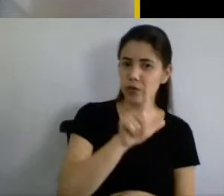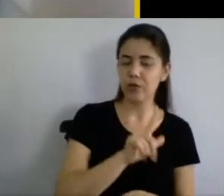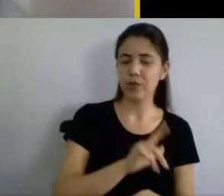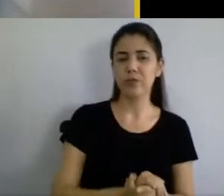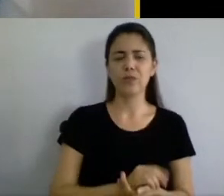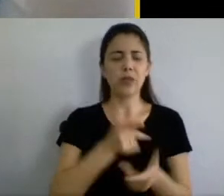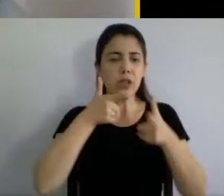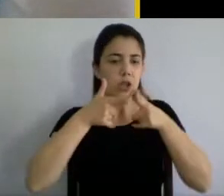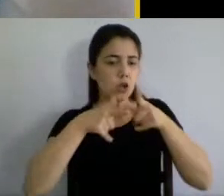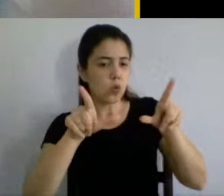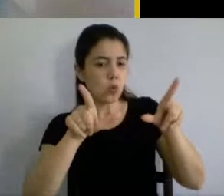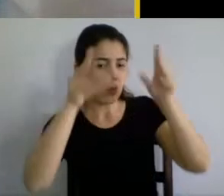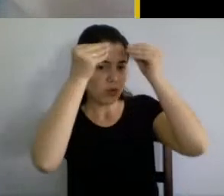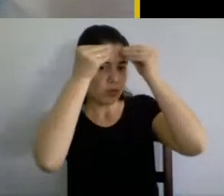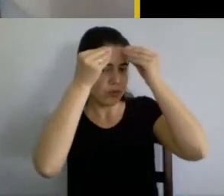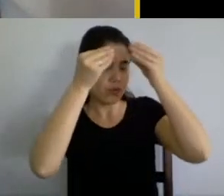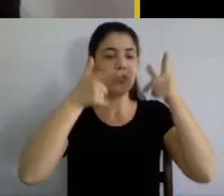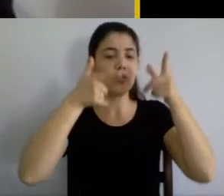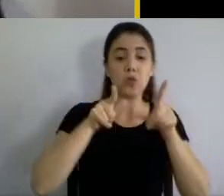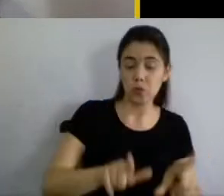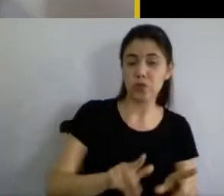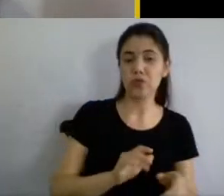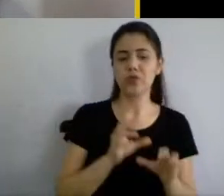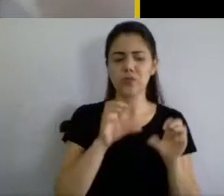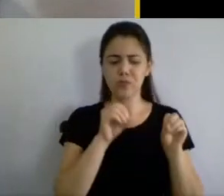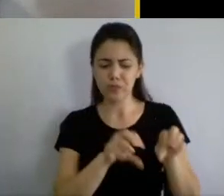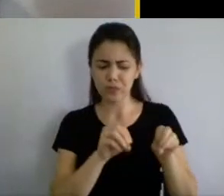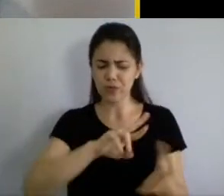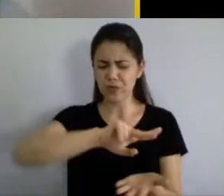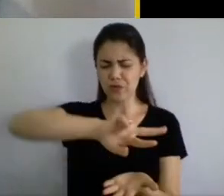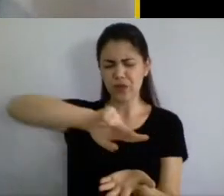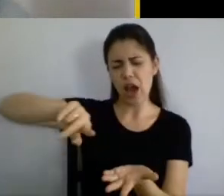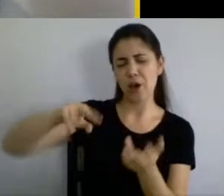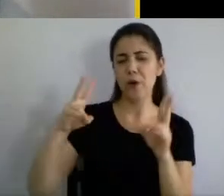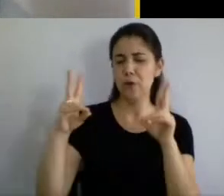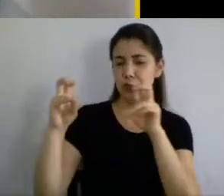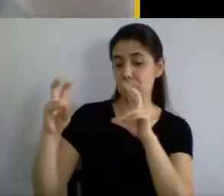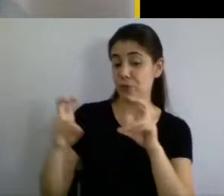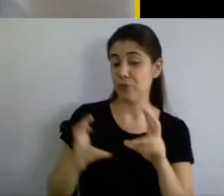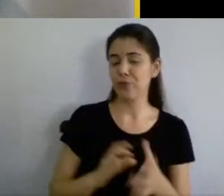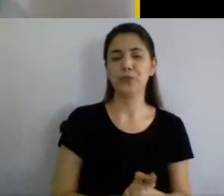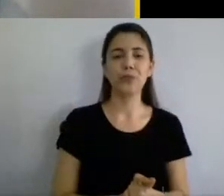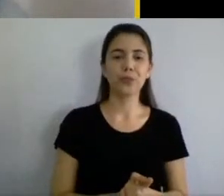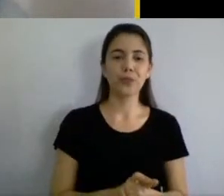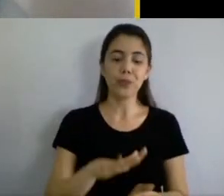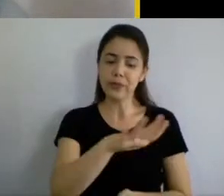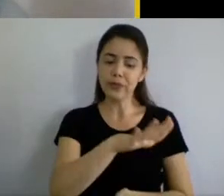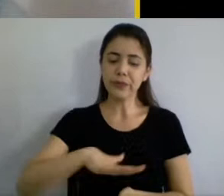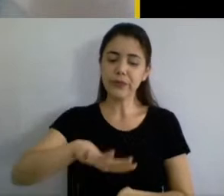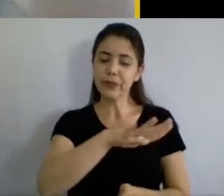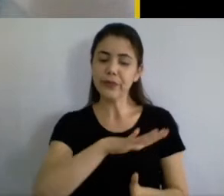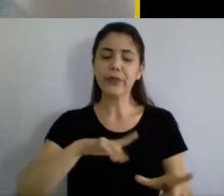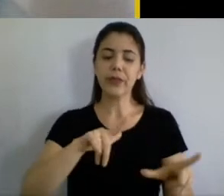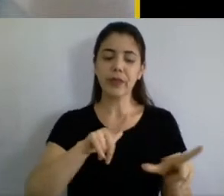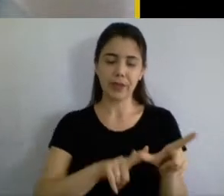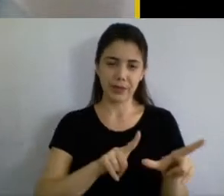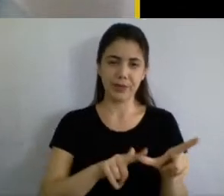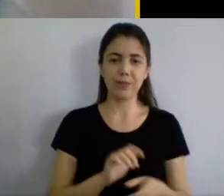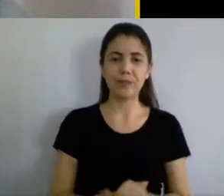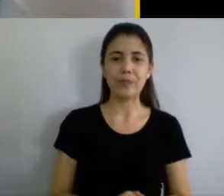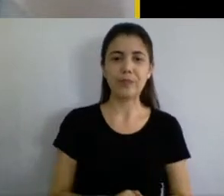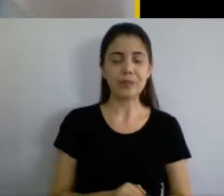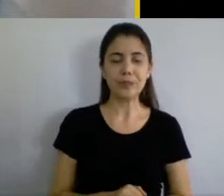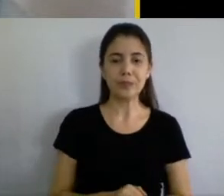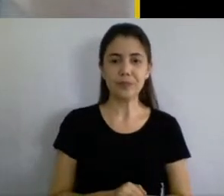linguística, ensino, enfim, toda a infinitude de variedades, né? Todos os campos da área de letras. A